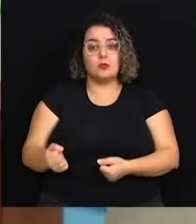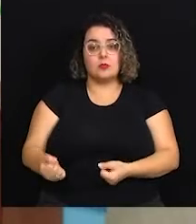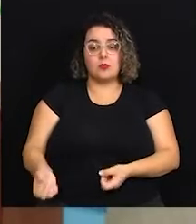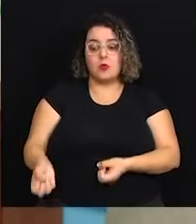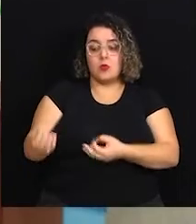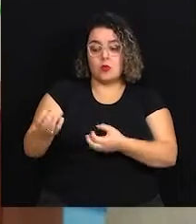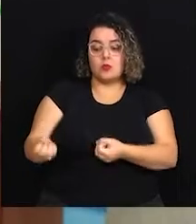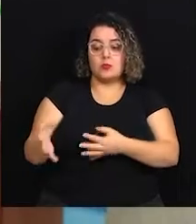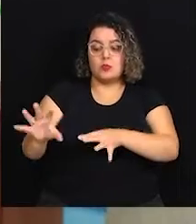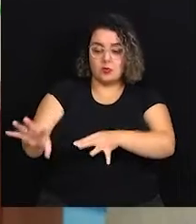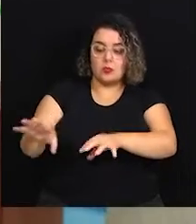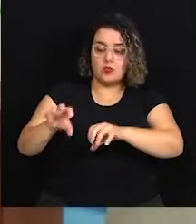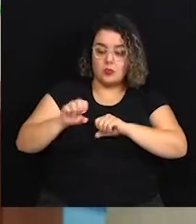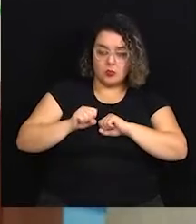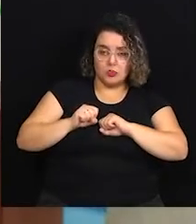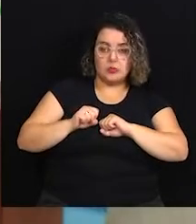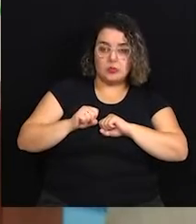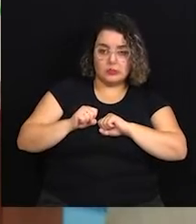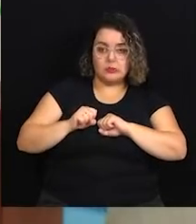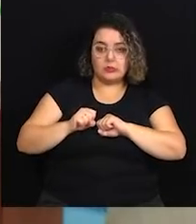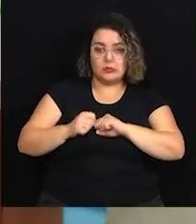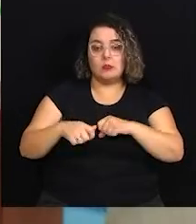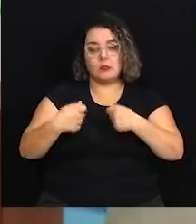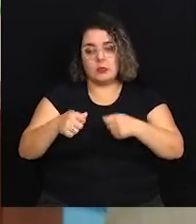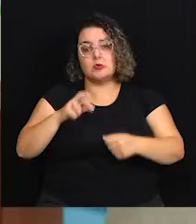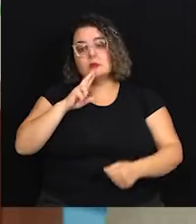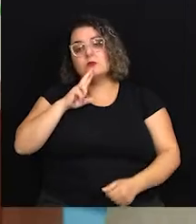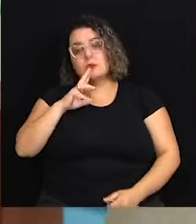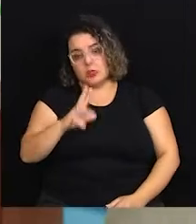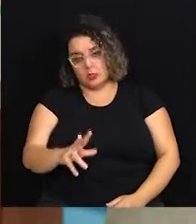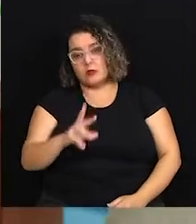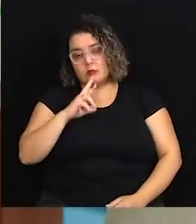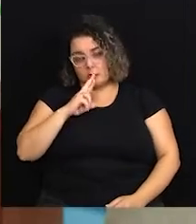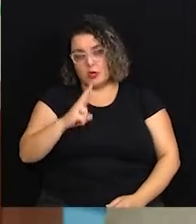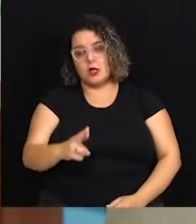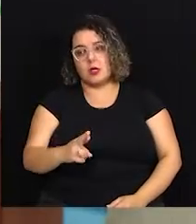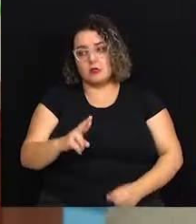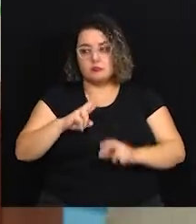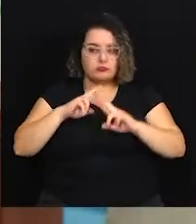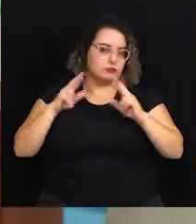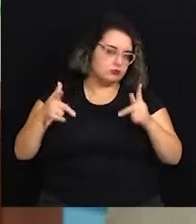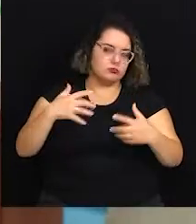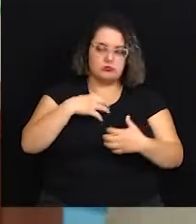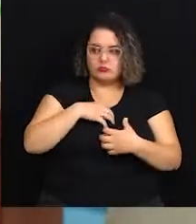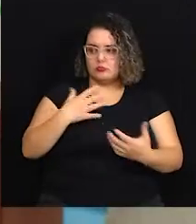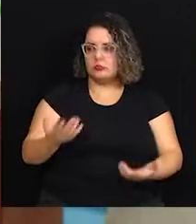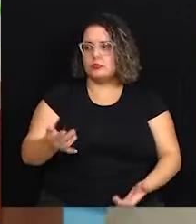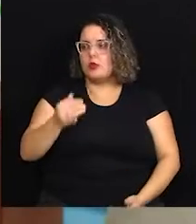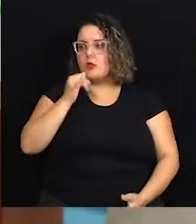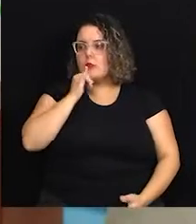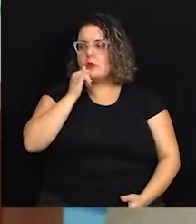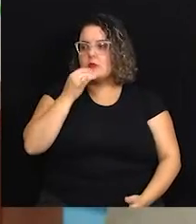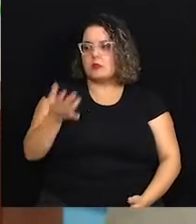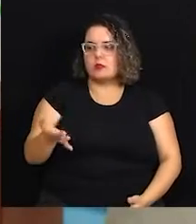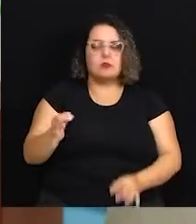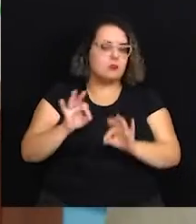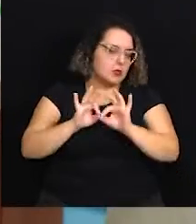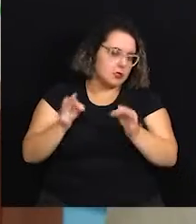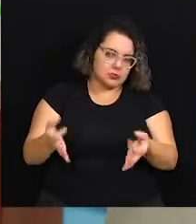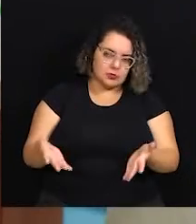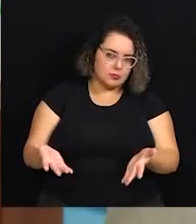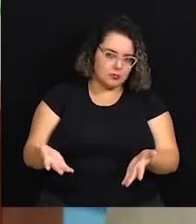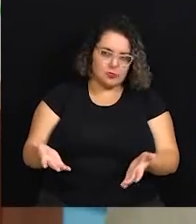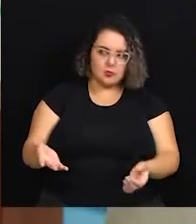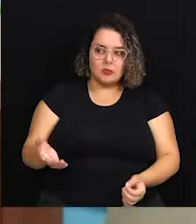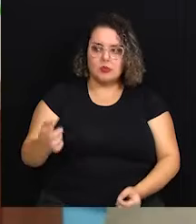de informação. Então, eu tenho que dar essa resposta de uma maneira diferente. Então, por exemplo, um exemplo bem simples.